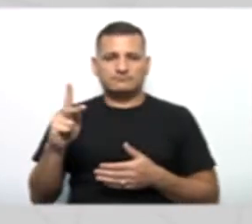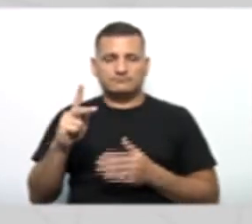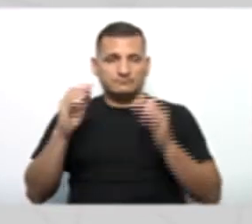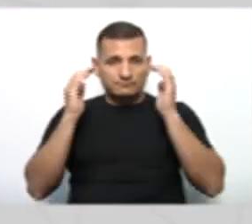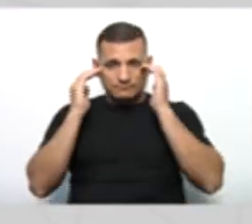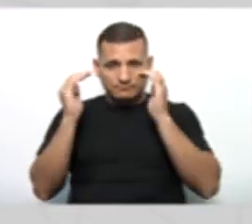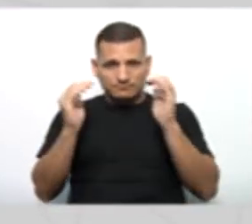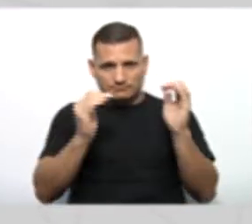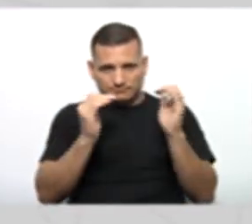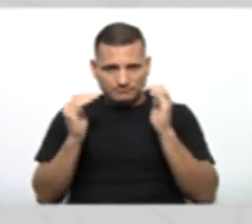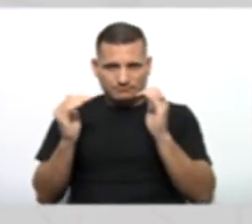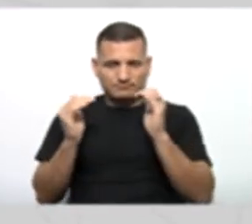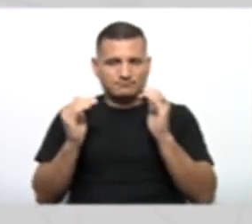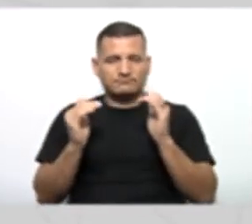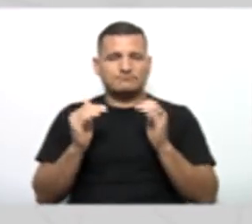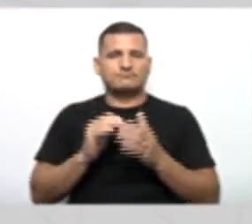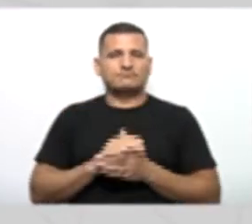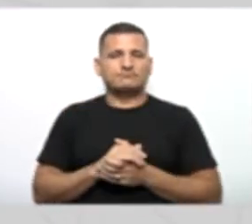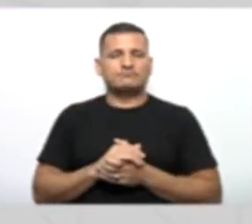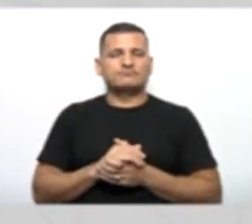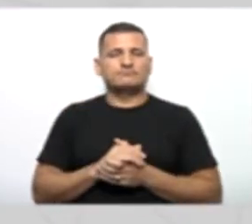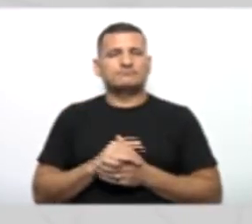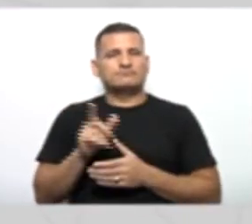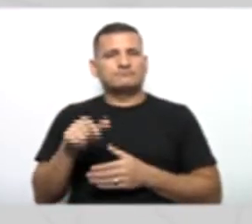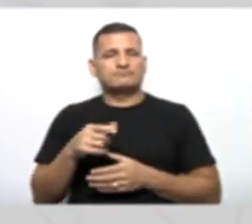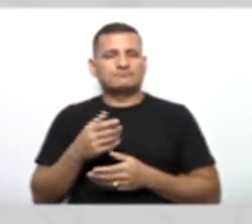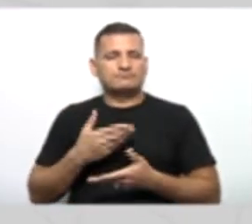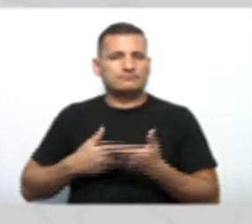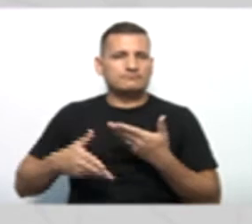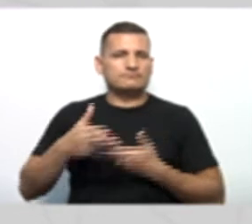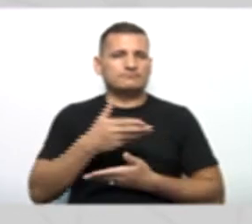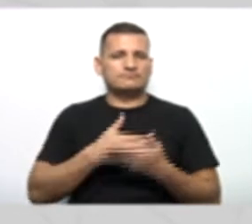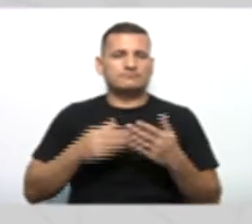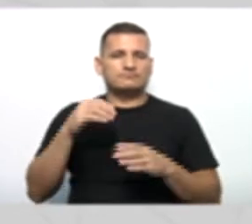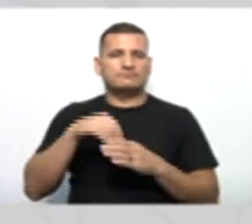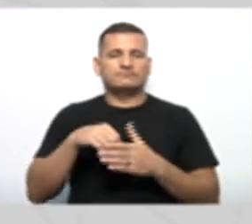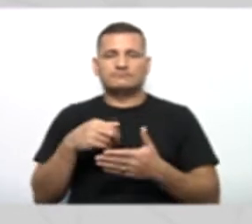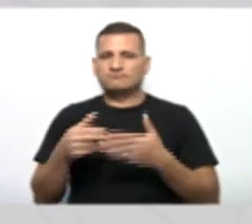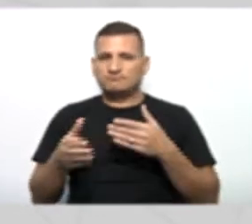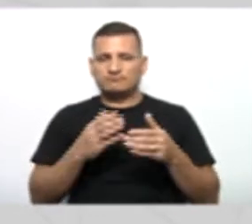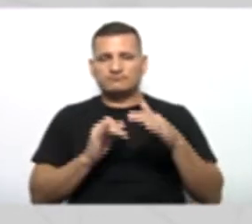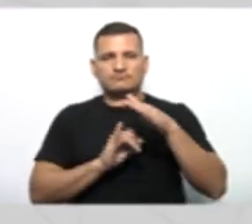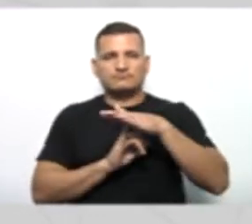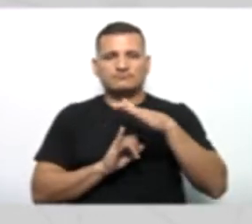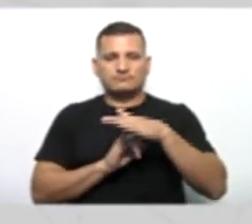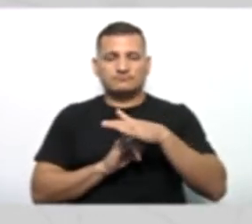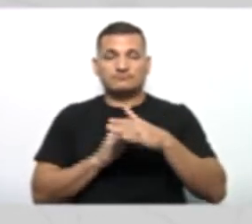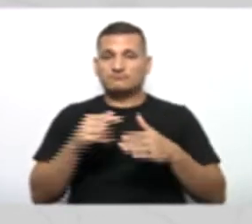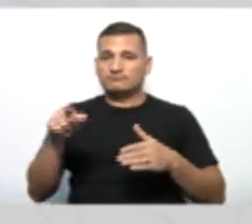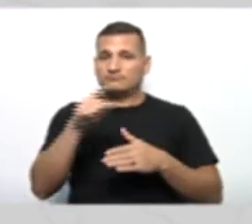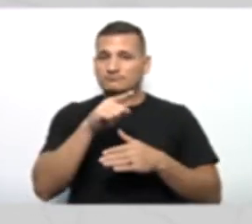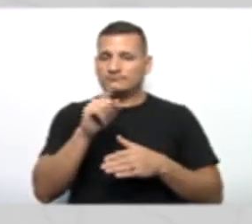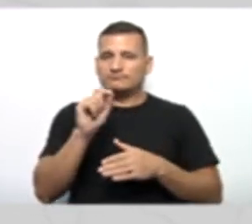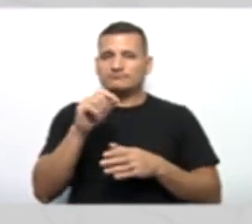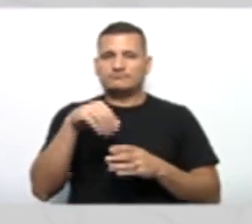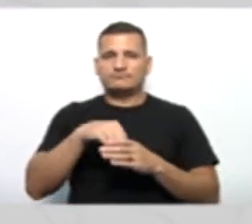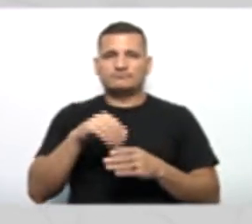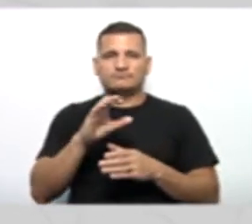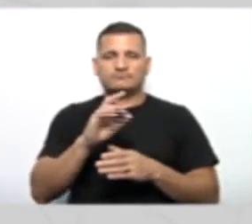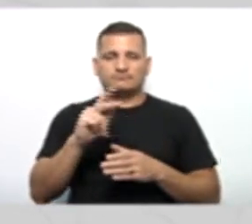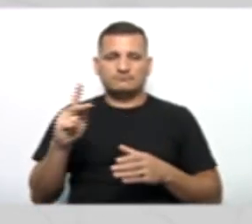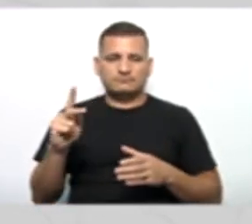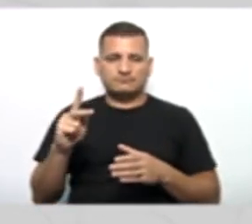o respeito é o respeito que rege as relações dentro de qualquer instituição no caso de vocês dentro de uma